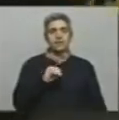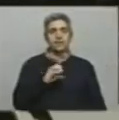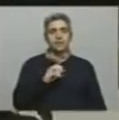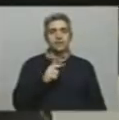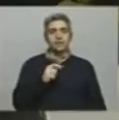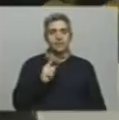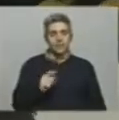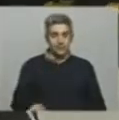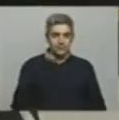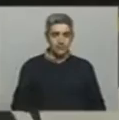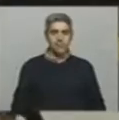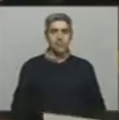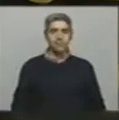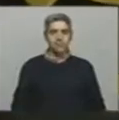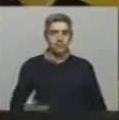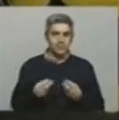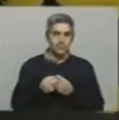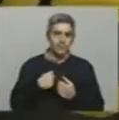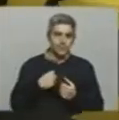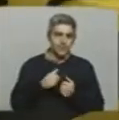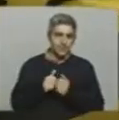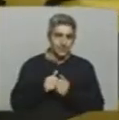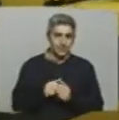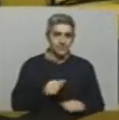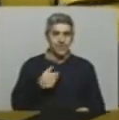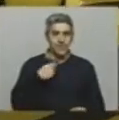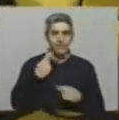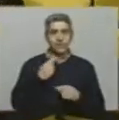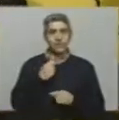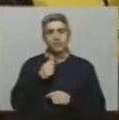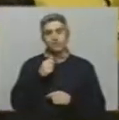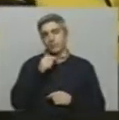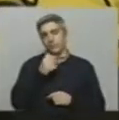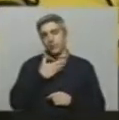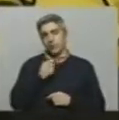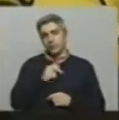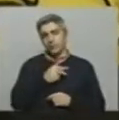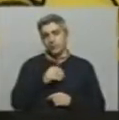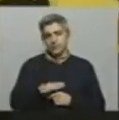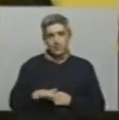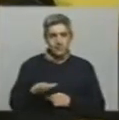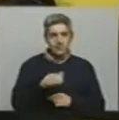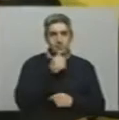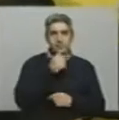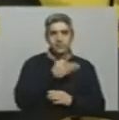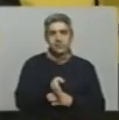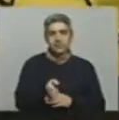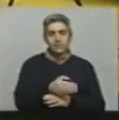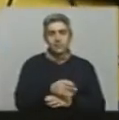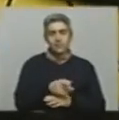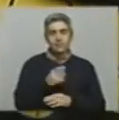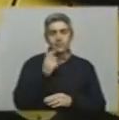mesmo. Mascote. Vem comigo. Porque é assim, às vezes estamos no meio do deserto, temos de decidir por que caminho vamos seguir. Ela está um